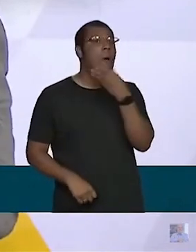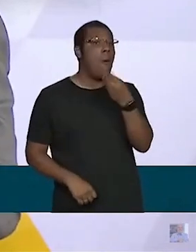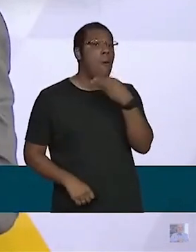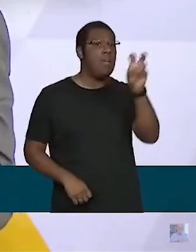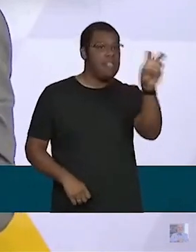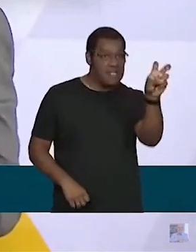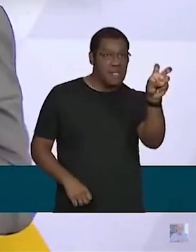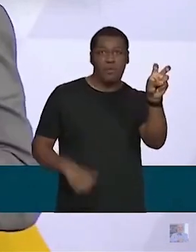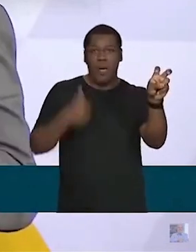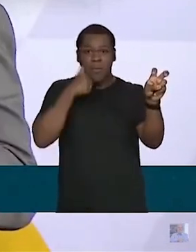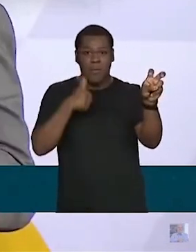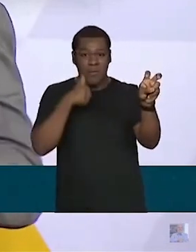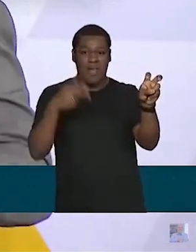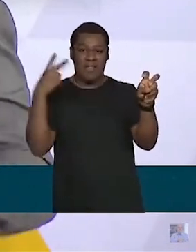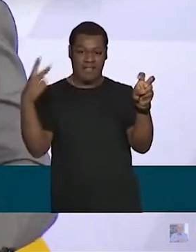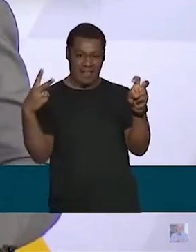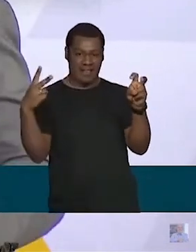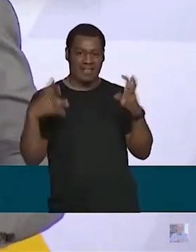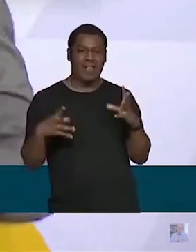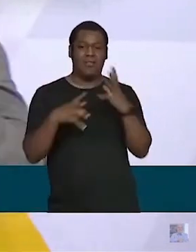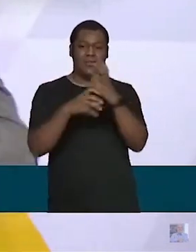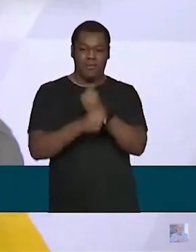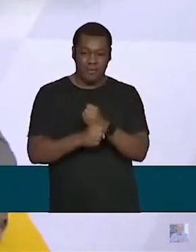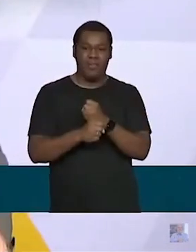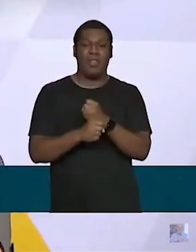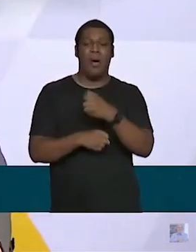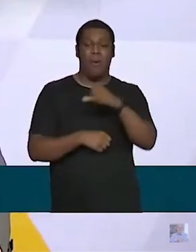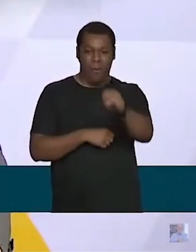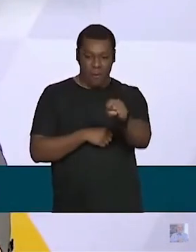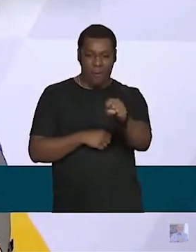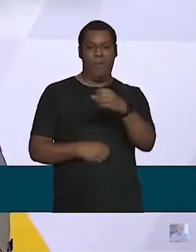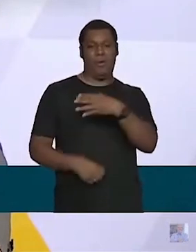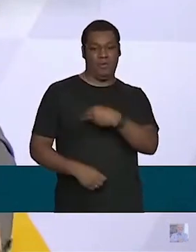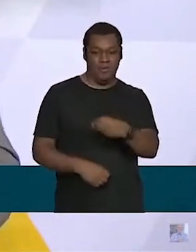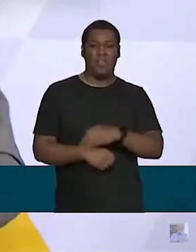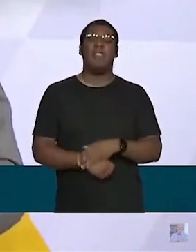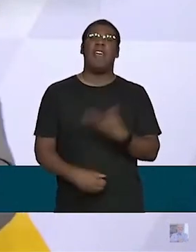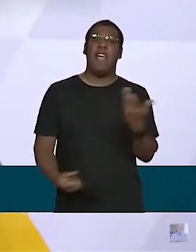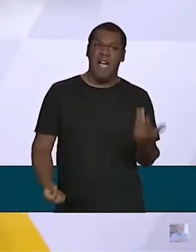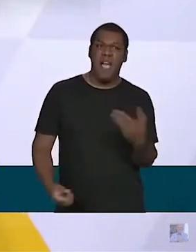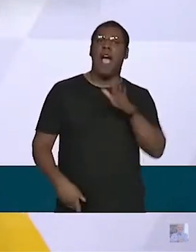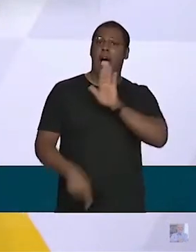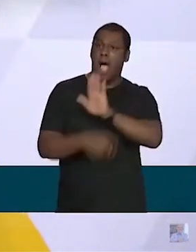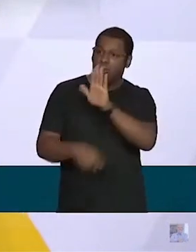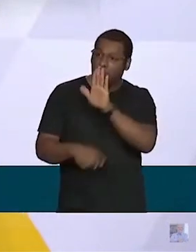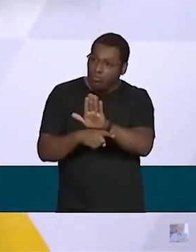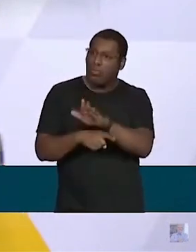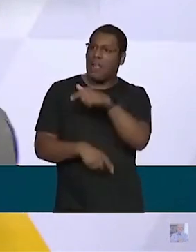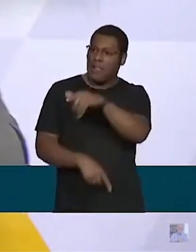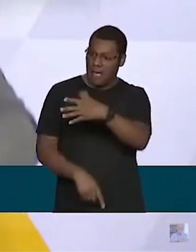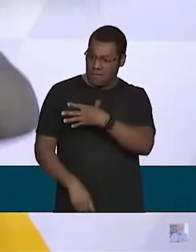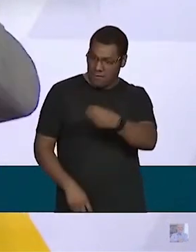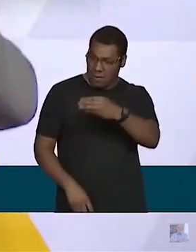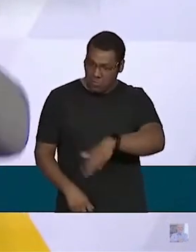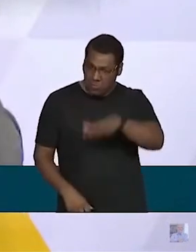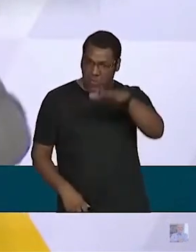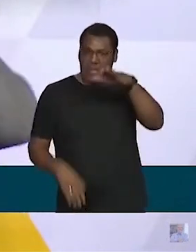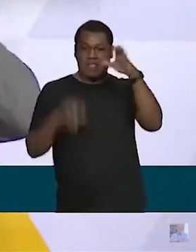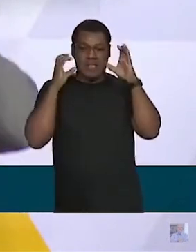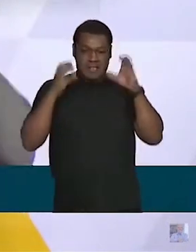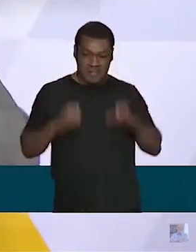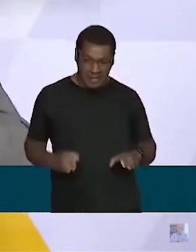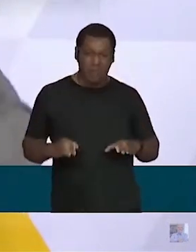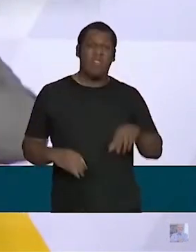5 homens e 8 mulheres, foram criados como cidadãos, como gente trabalhadora. Se a minha mãe pôde fazer isso, significa